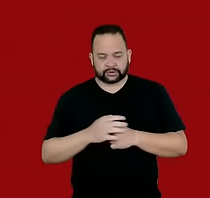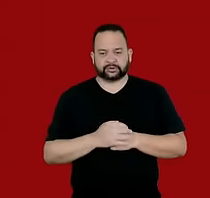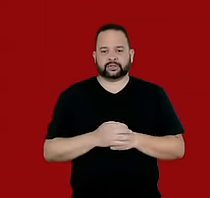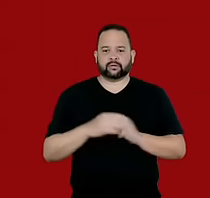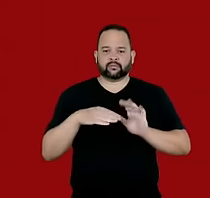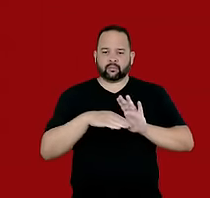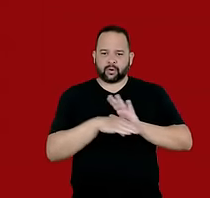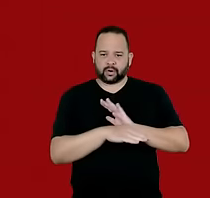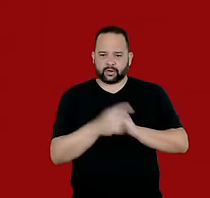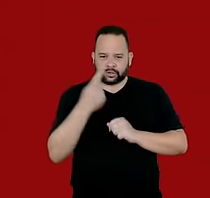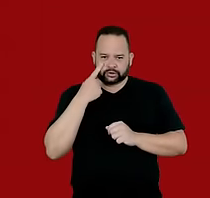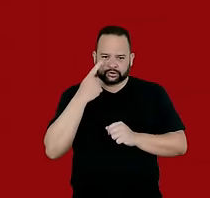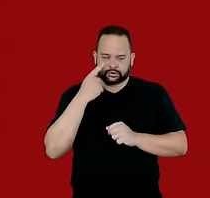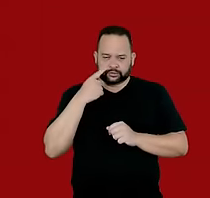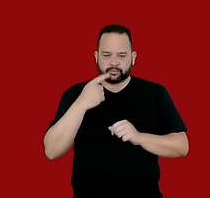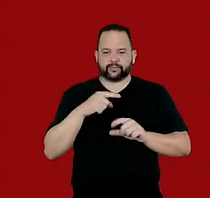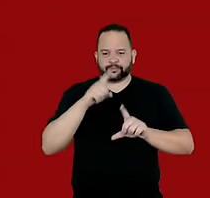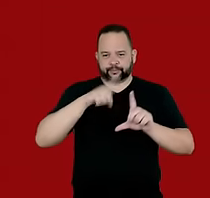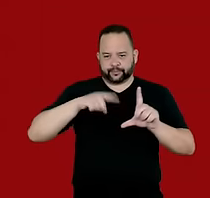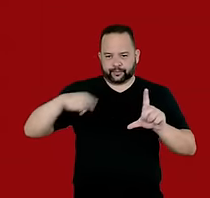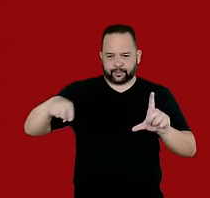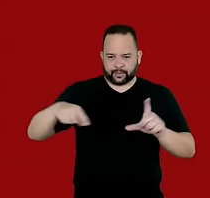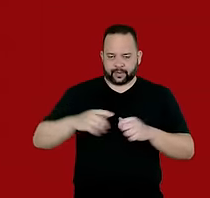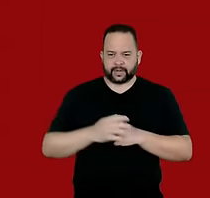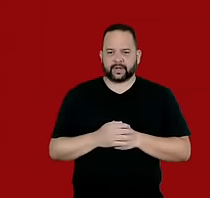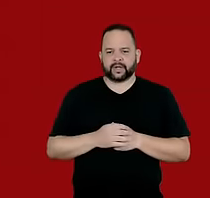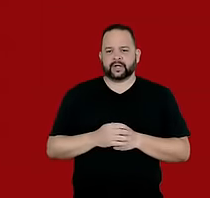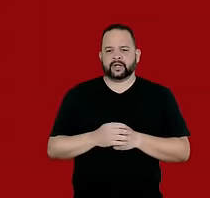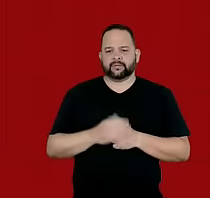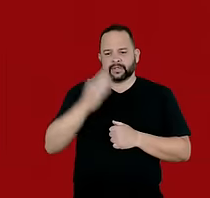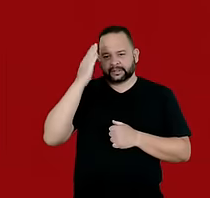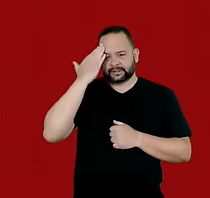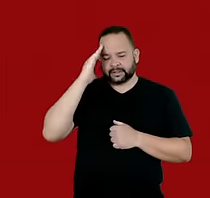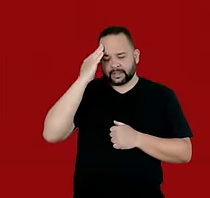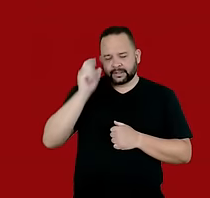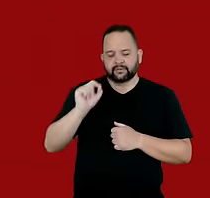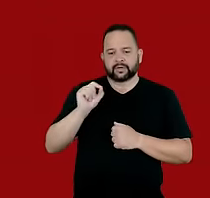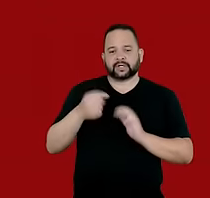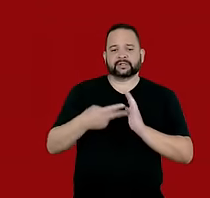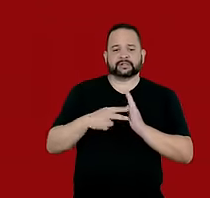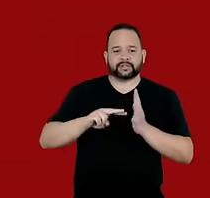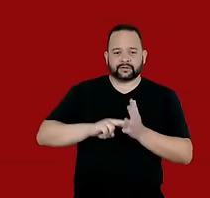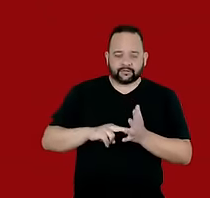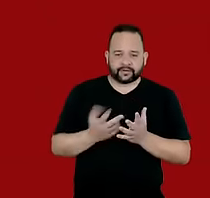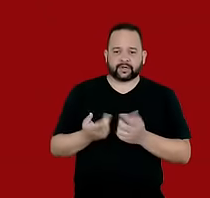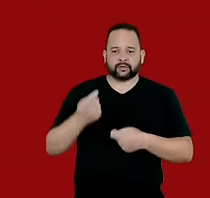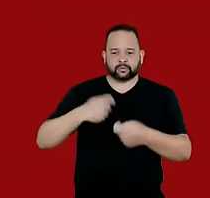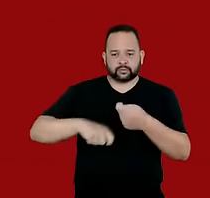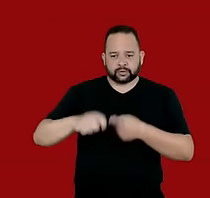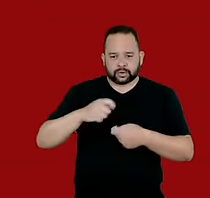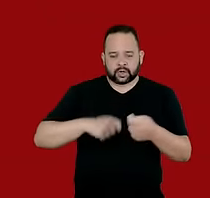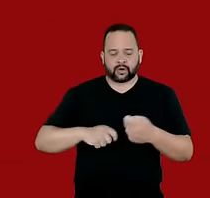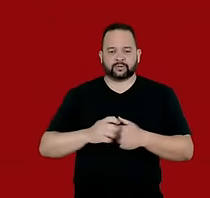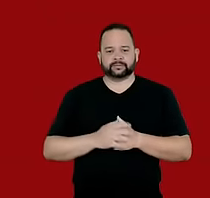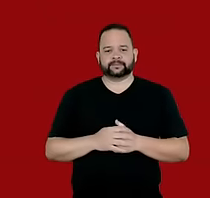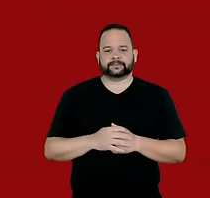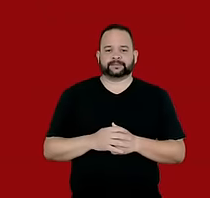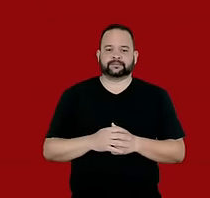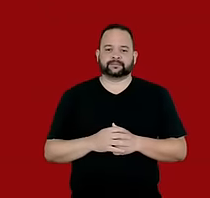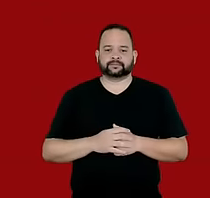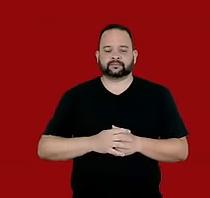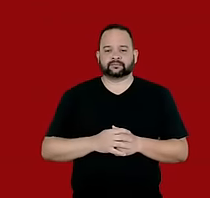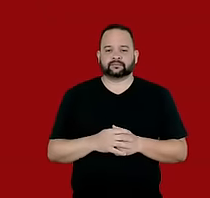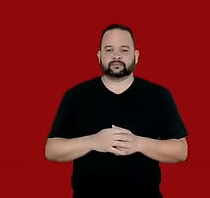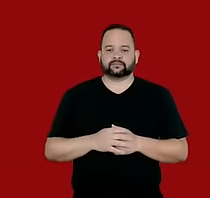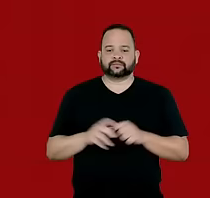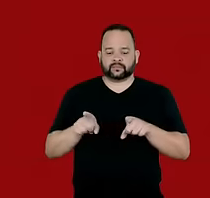parte de eh o que que isso significou pro mercado de capitais tiveram diversos eh Def um outro tema na